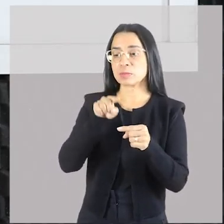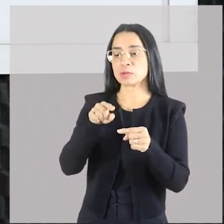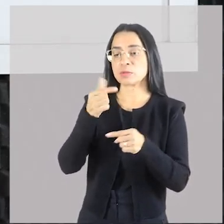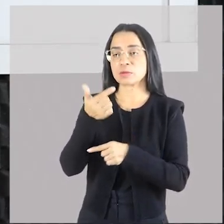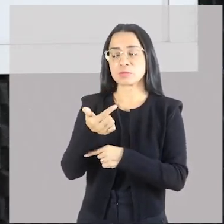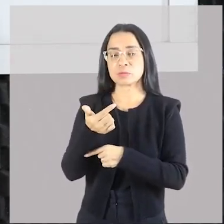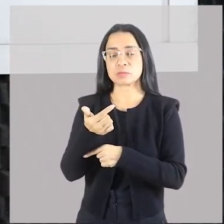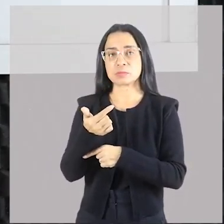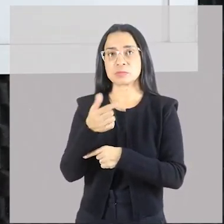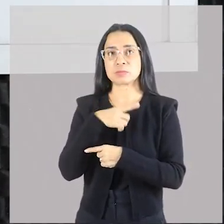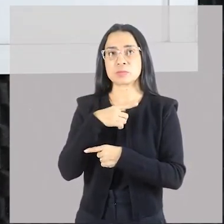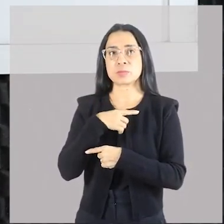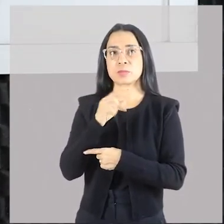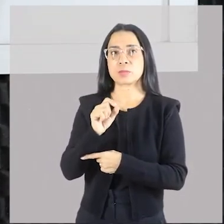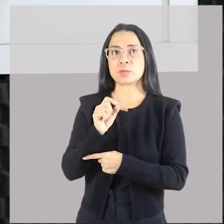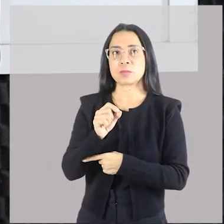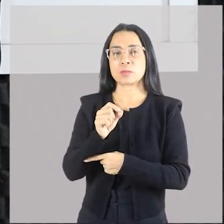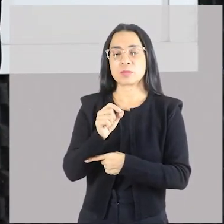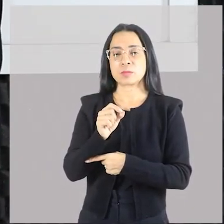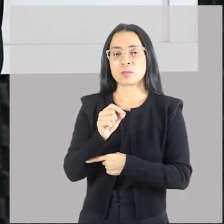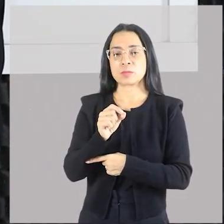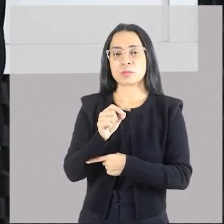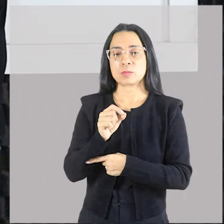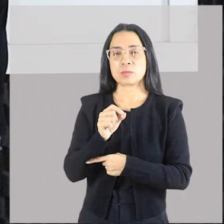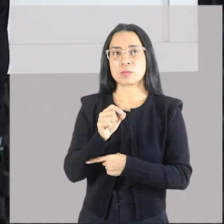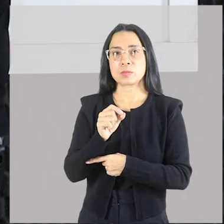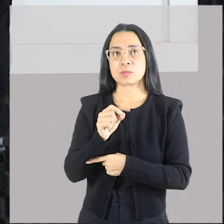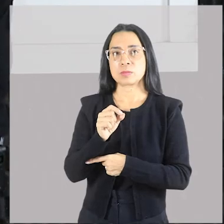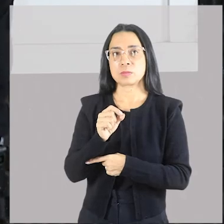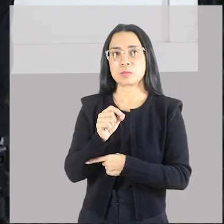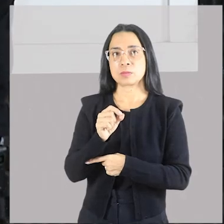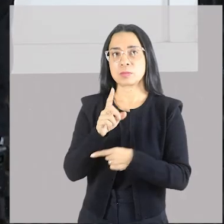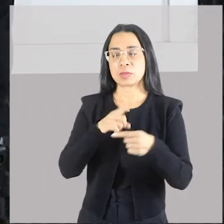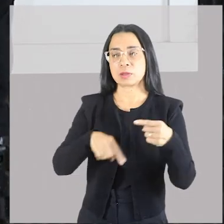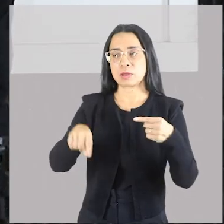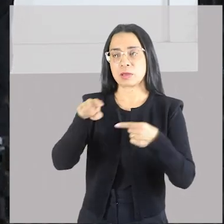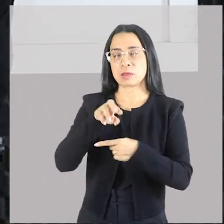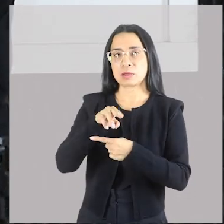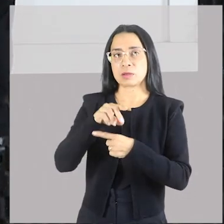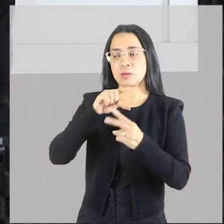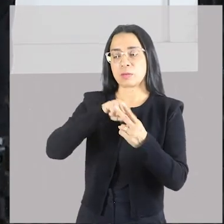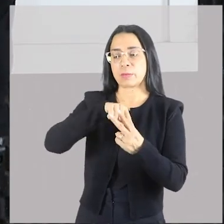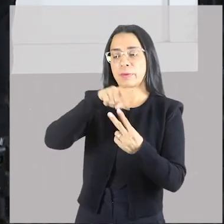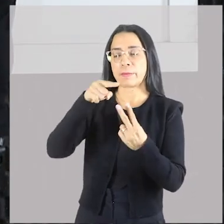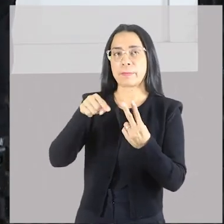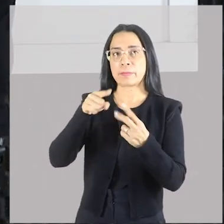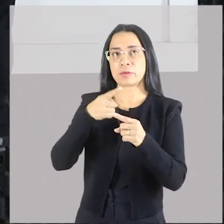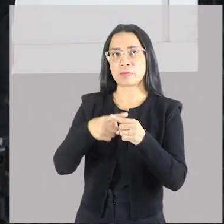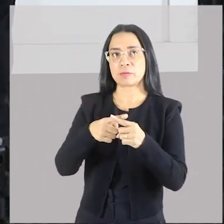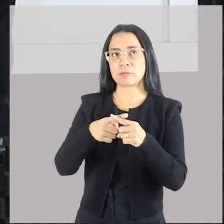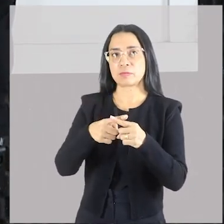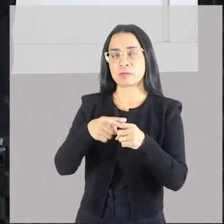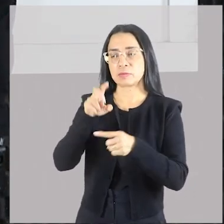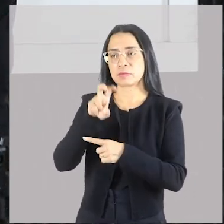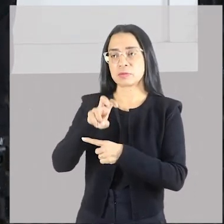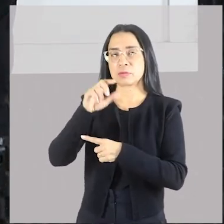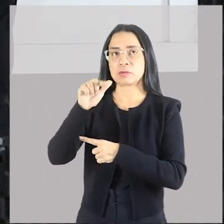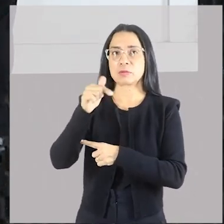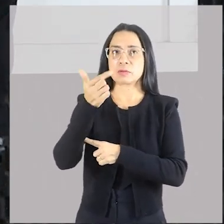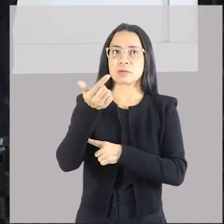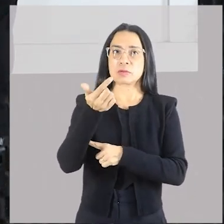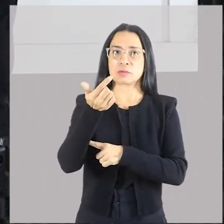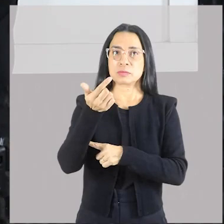2. Então, vocês vão ter que a área vai ser igual a π vezes o 5 ao